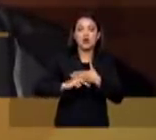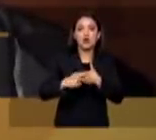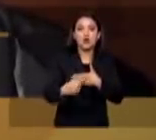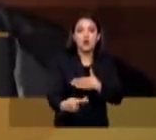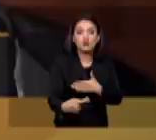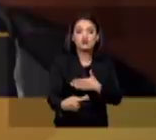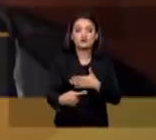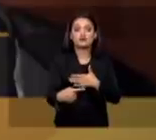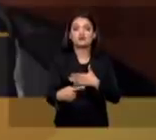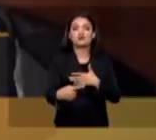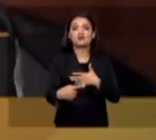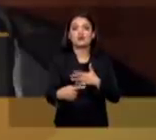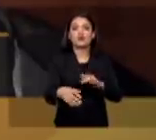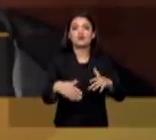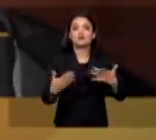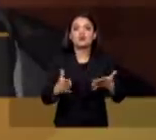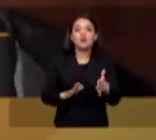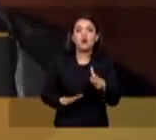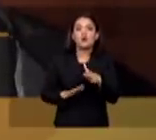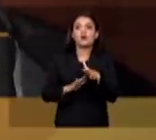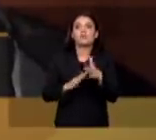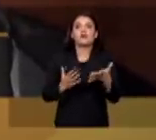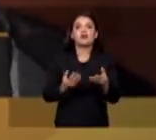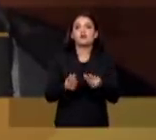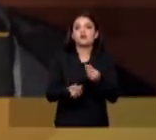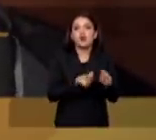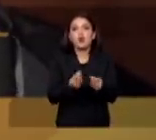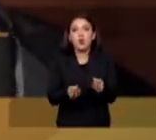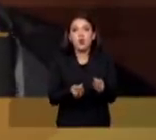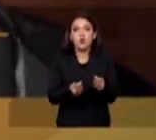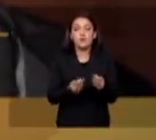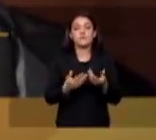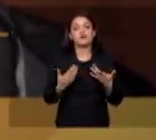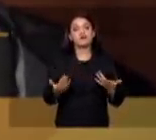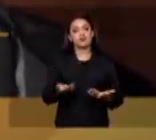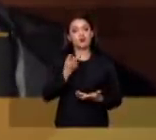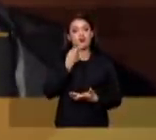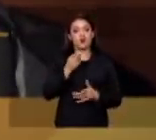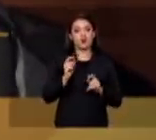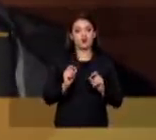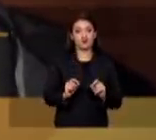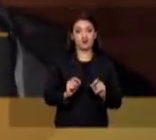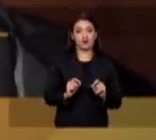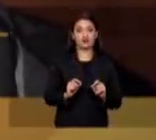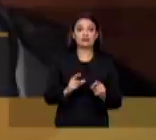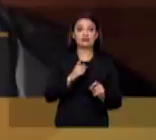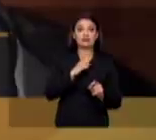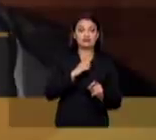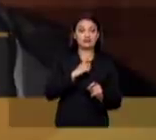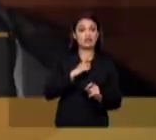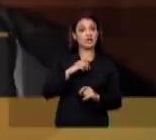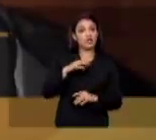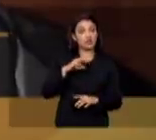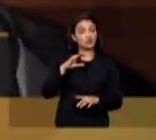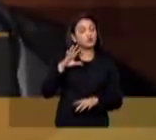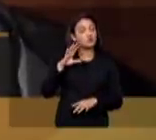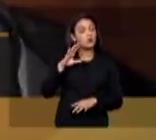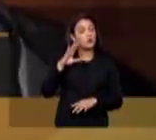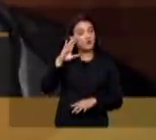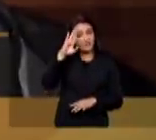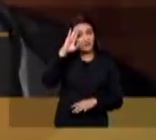ordem concedida, considerando a alegação de ter objeto mais abrangente